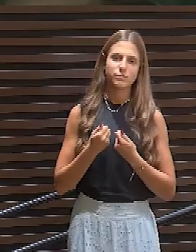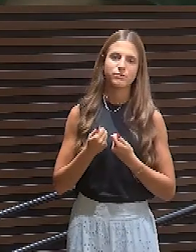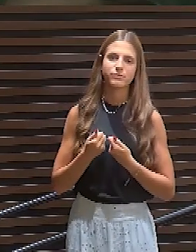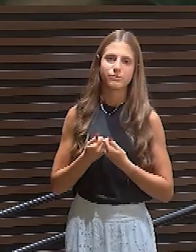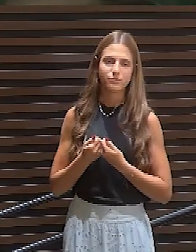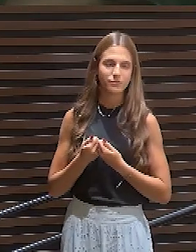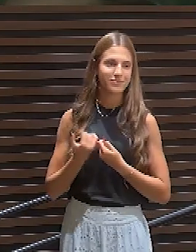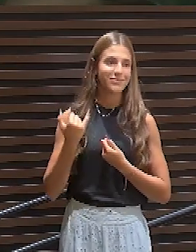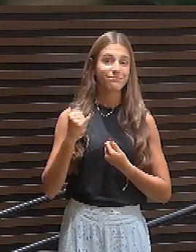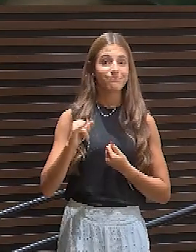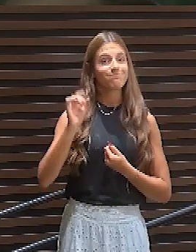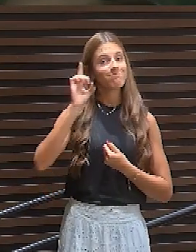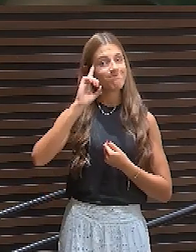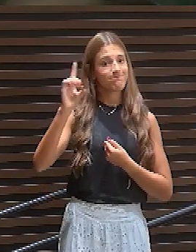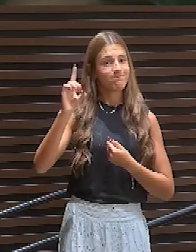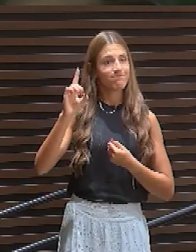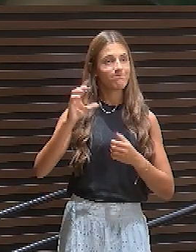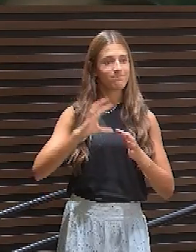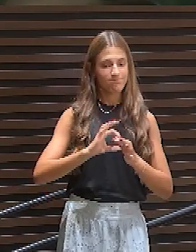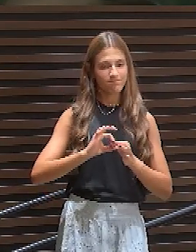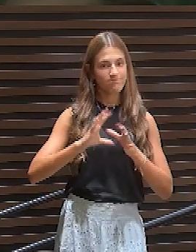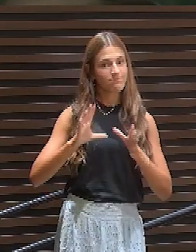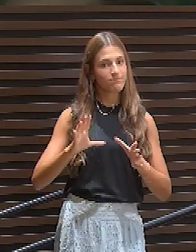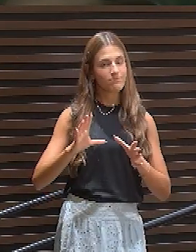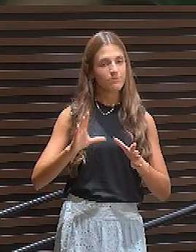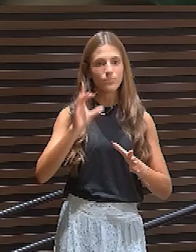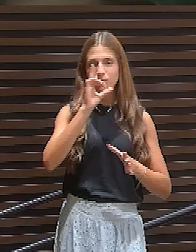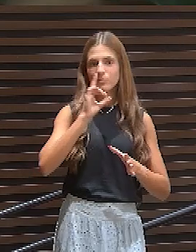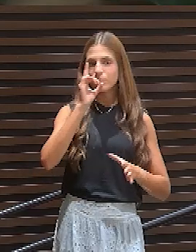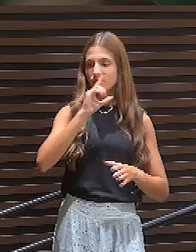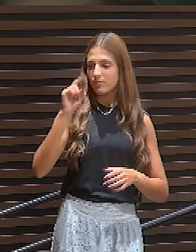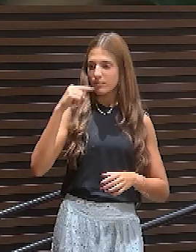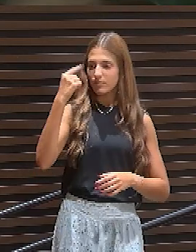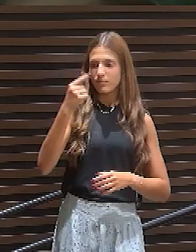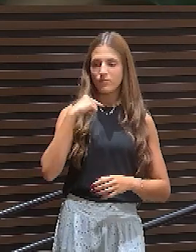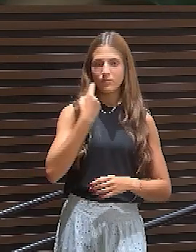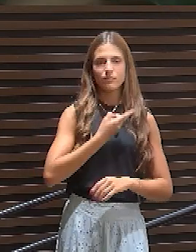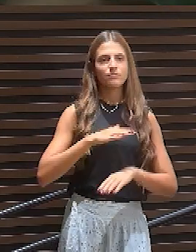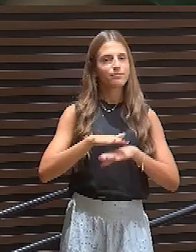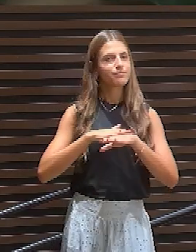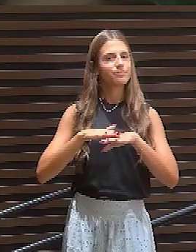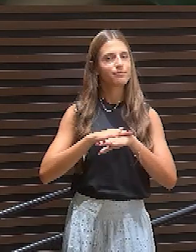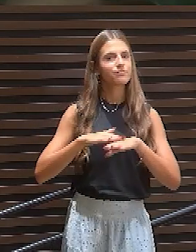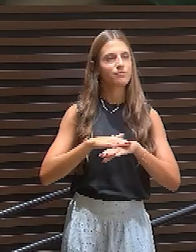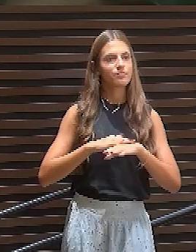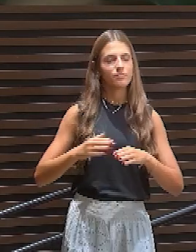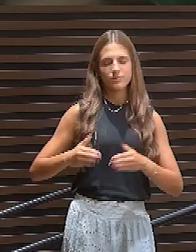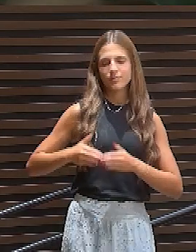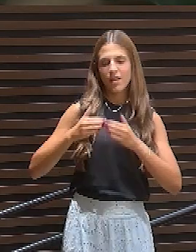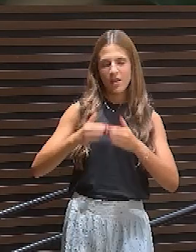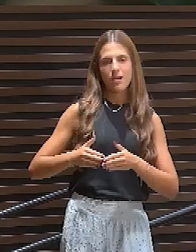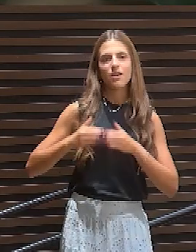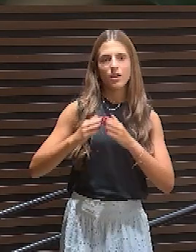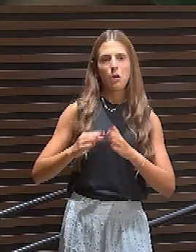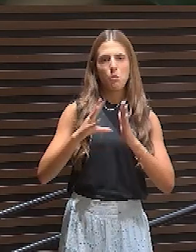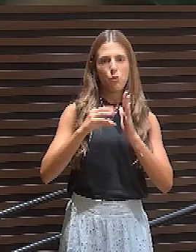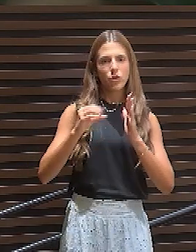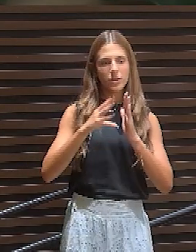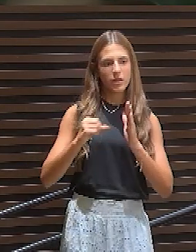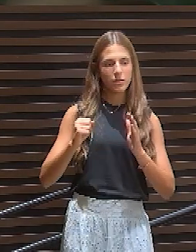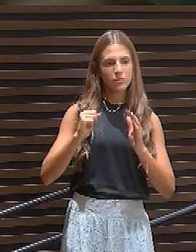Se Deus permitir, domingo que vem nós vamos falar sobre a arca, o modelo de Cristo, que